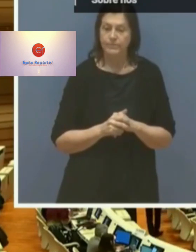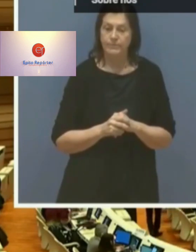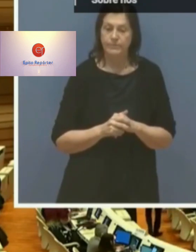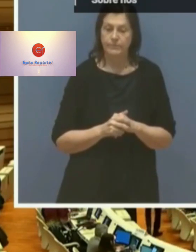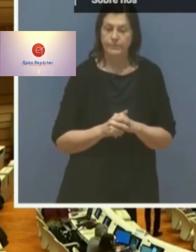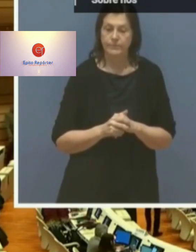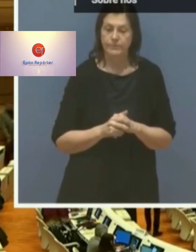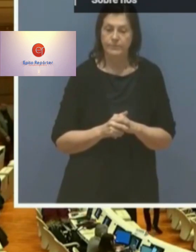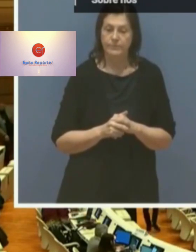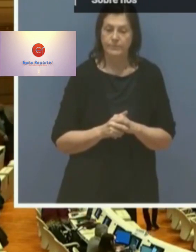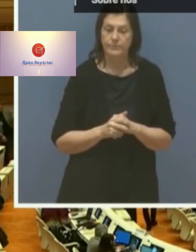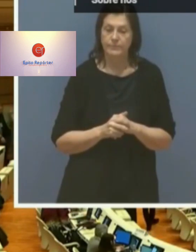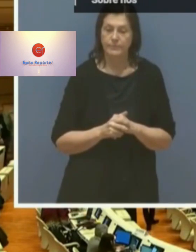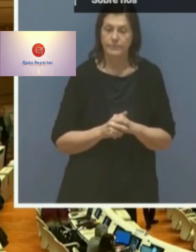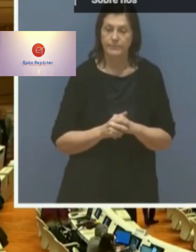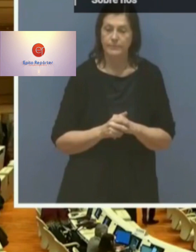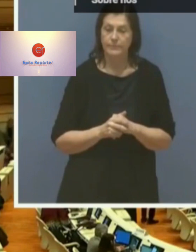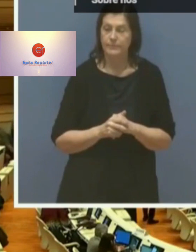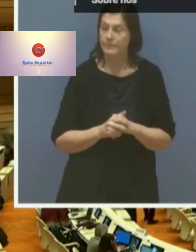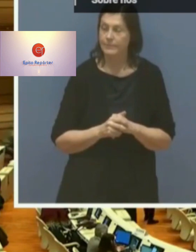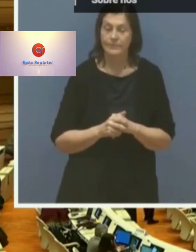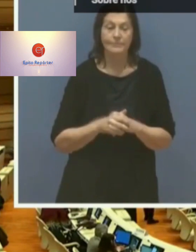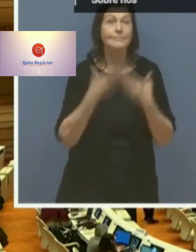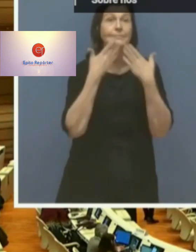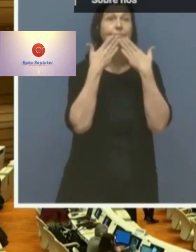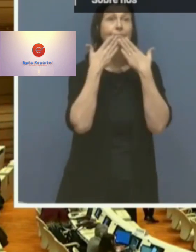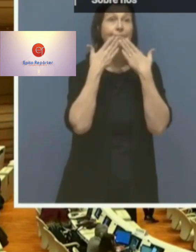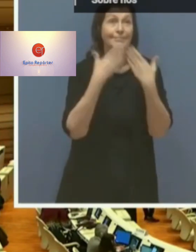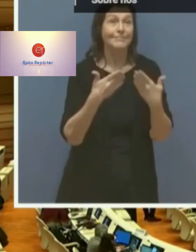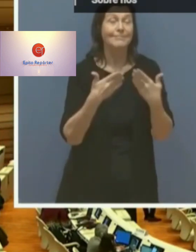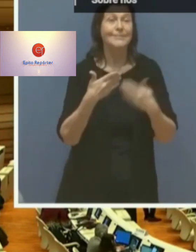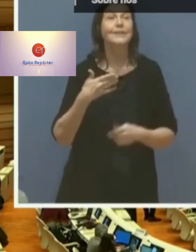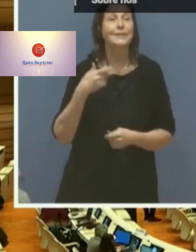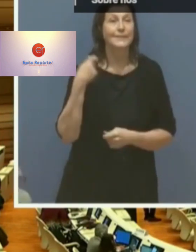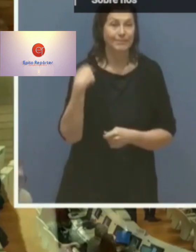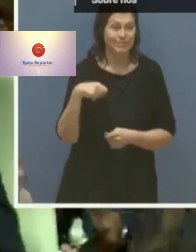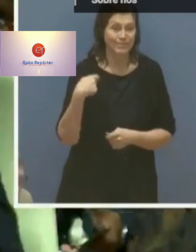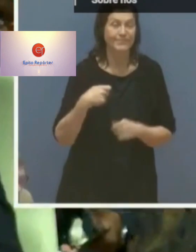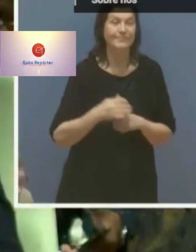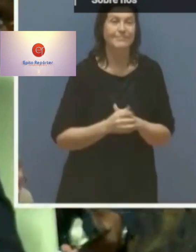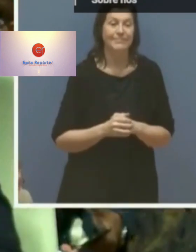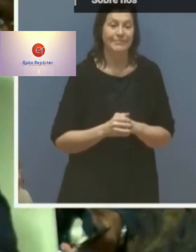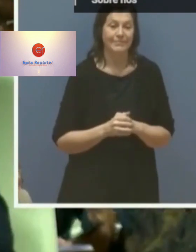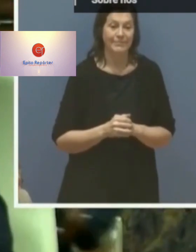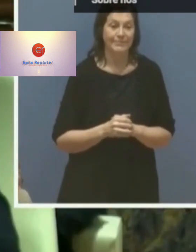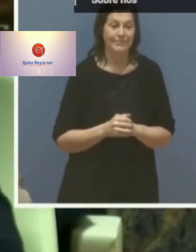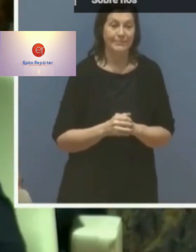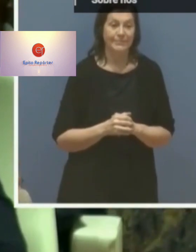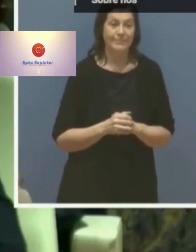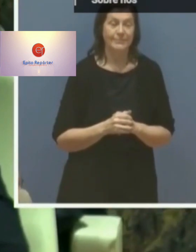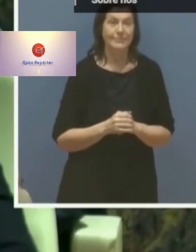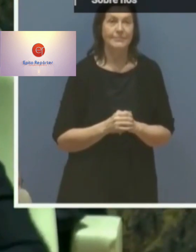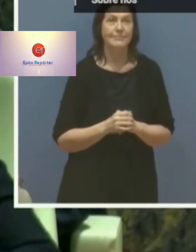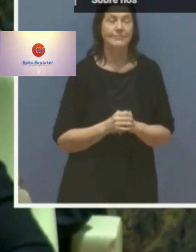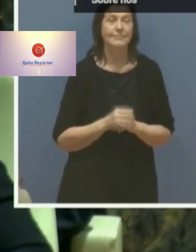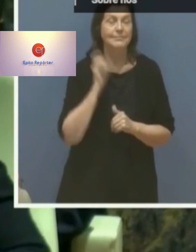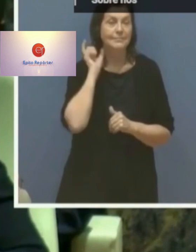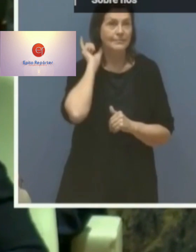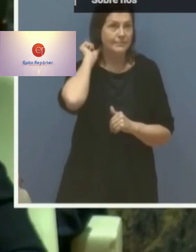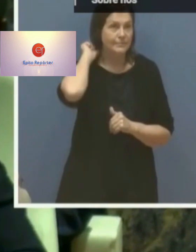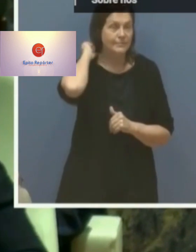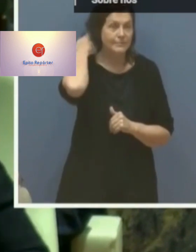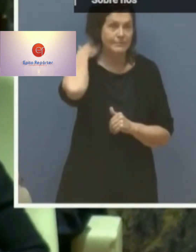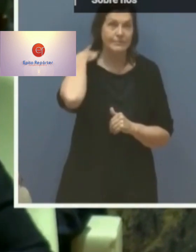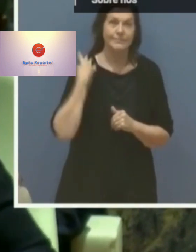obrigada a senhora presidente senhoras presidente do comitério dos direitos das pessoas